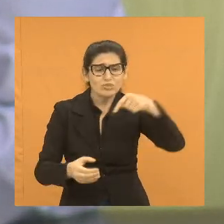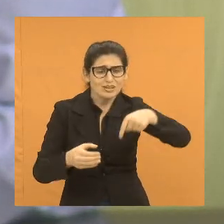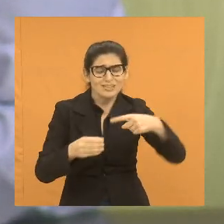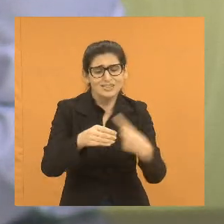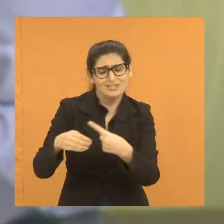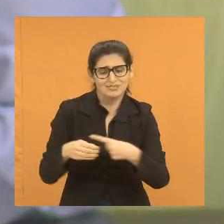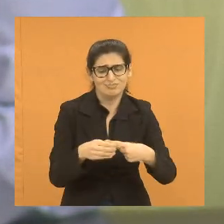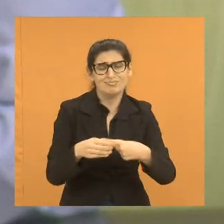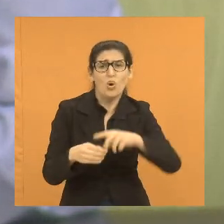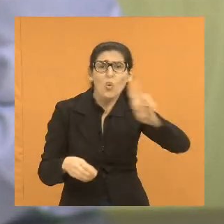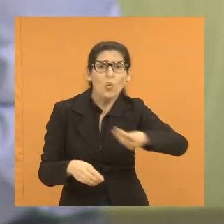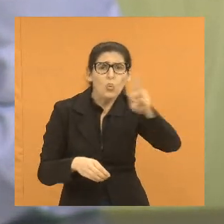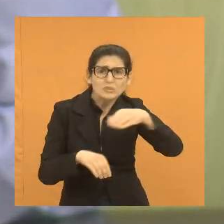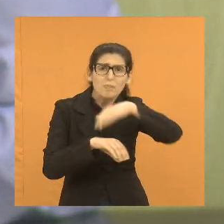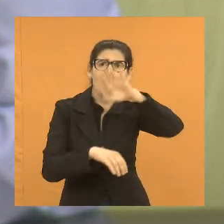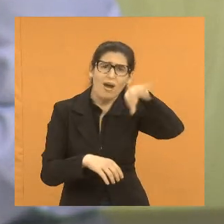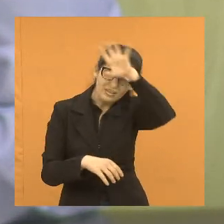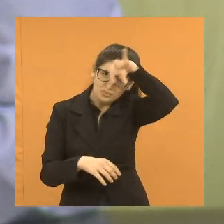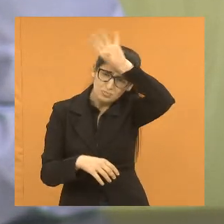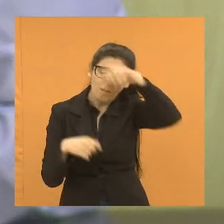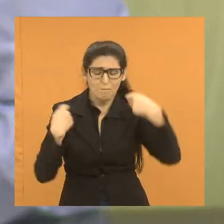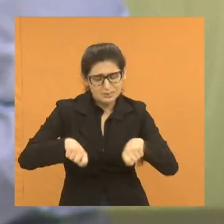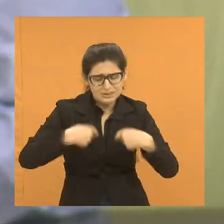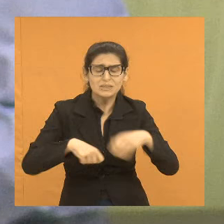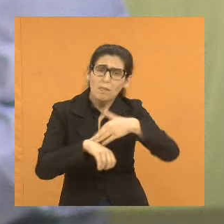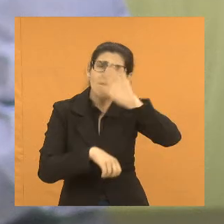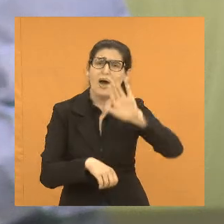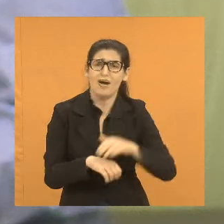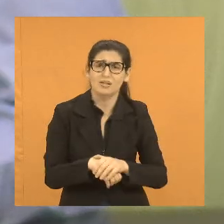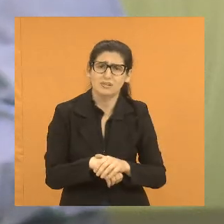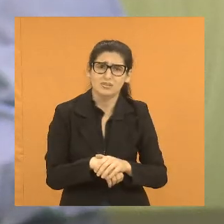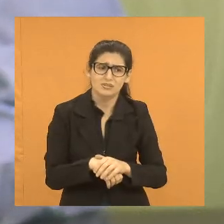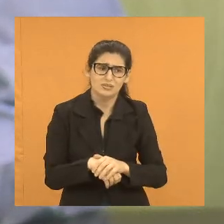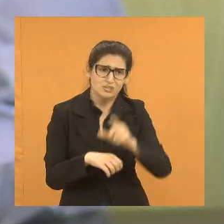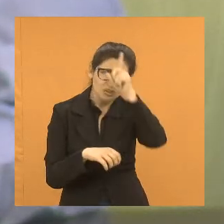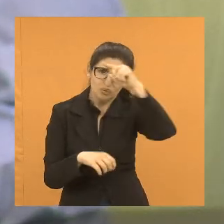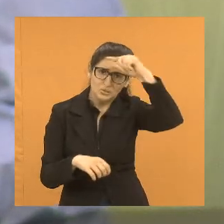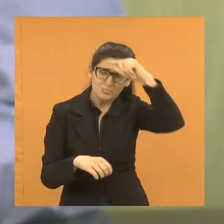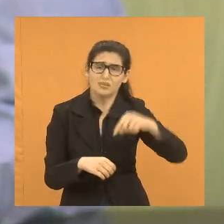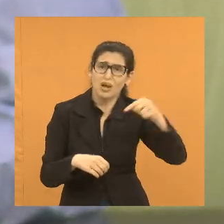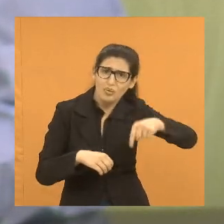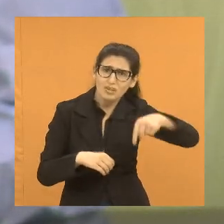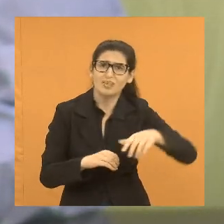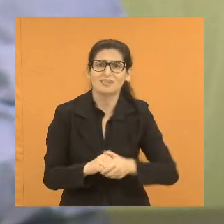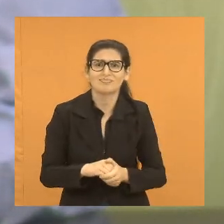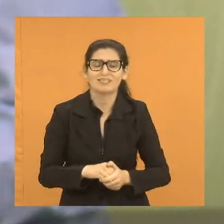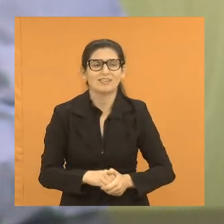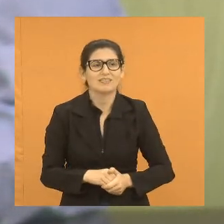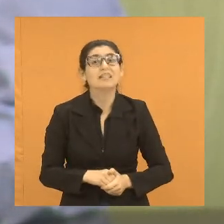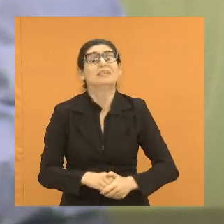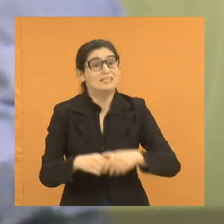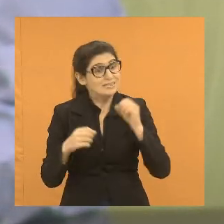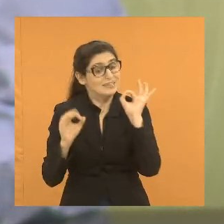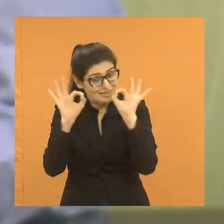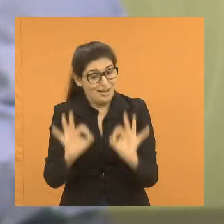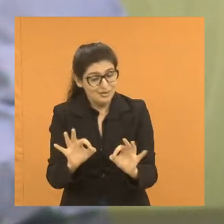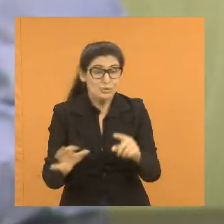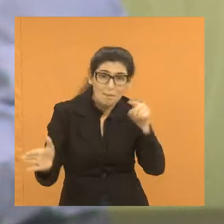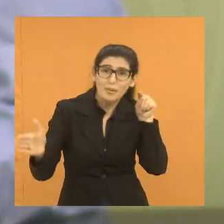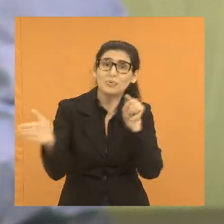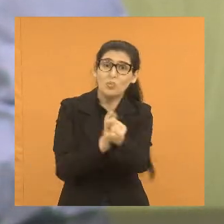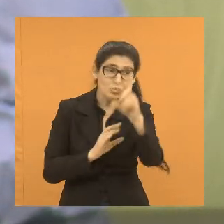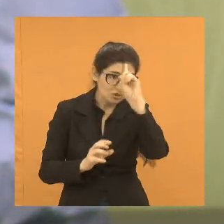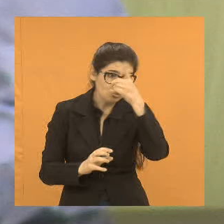aqui presentes são as pessoas que estão mais interessadas nisso mesmo, cheio de perguntas, de sugestões e